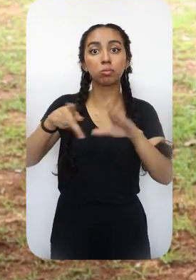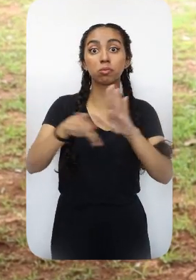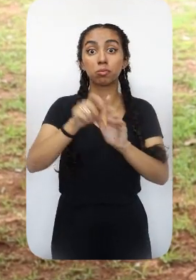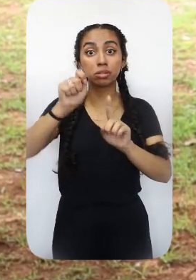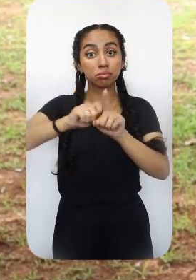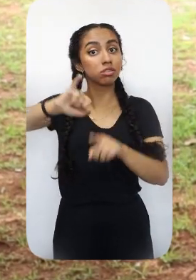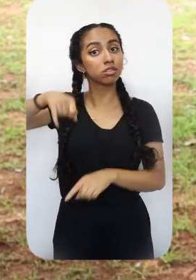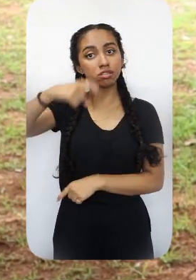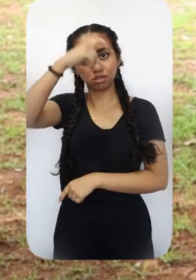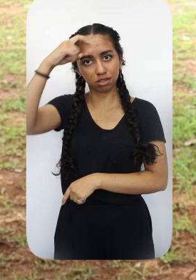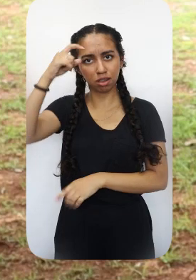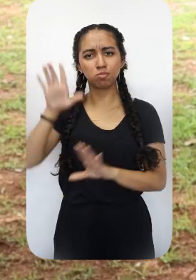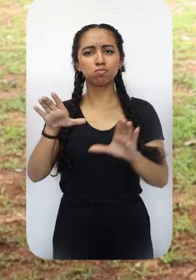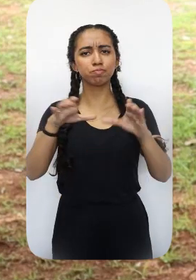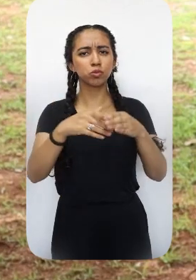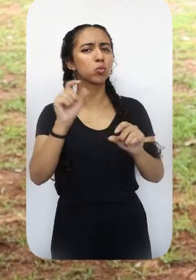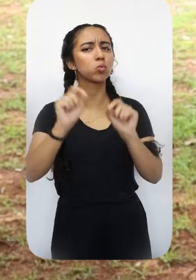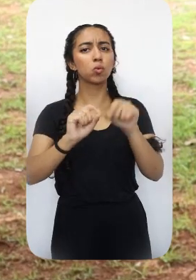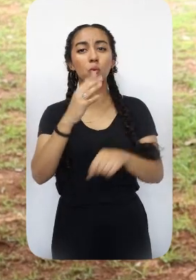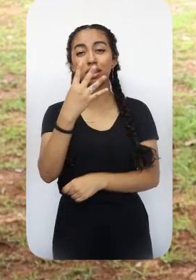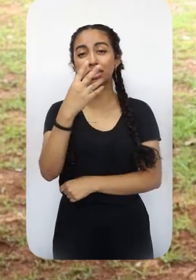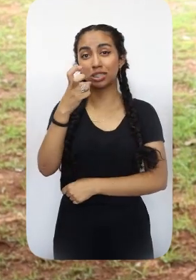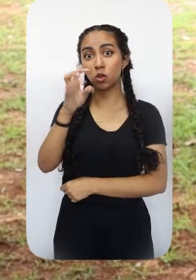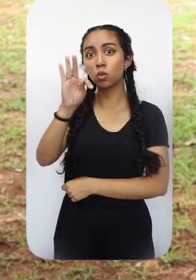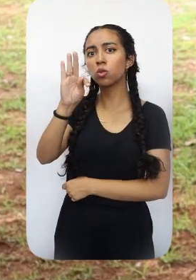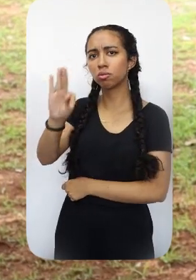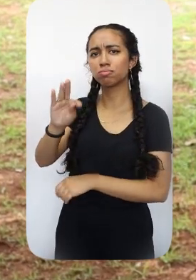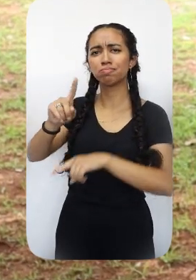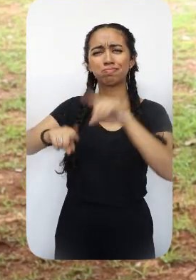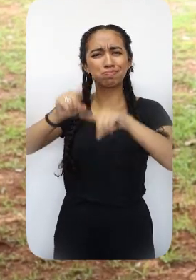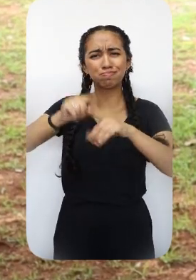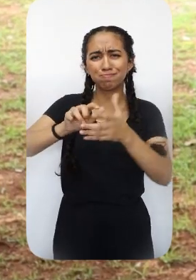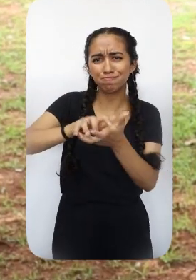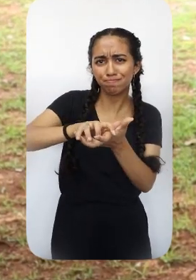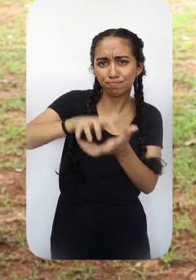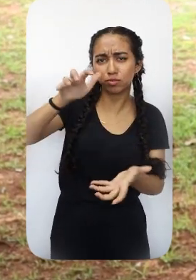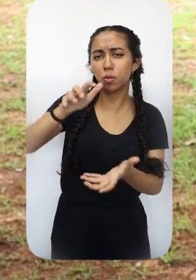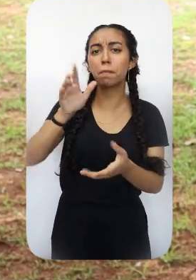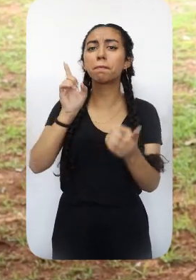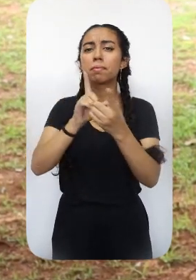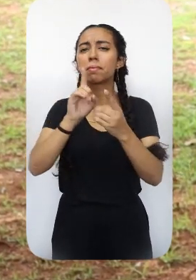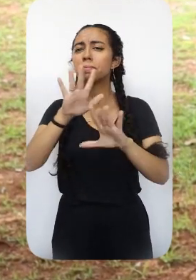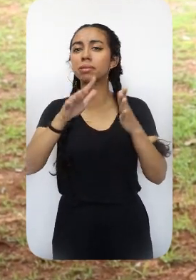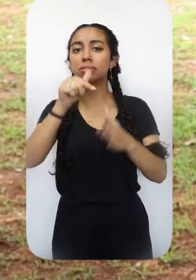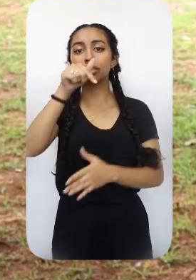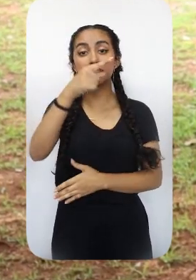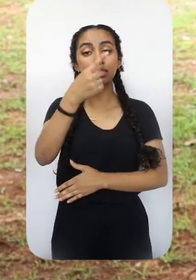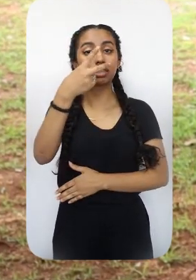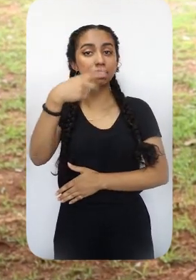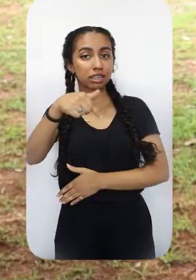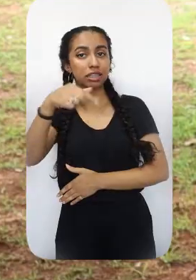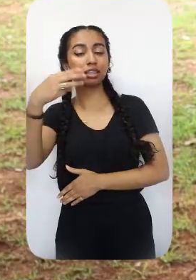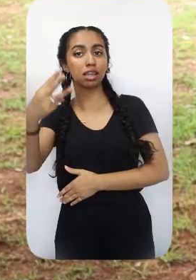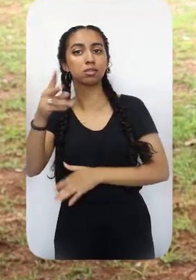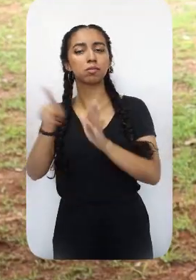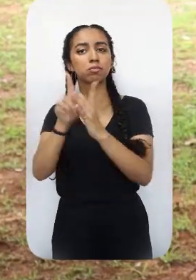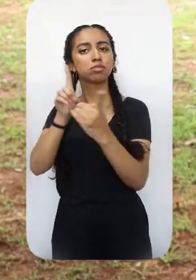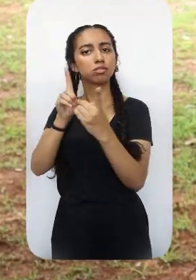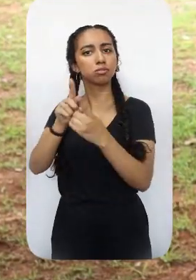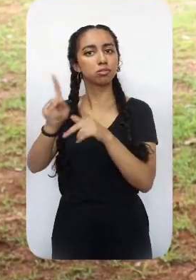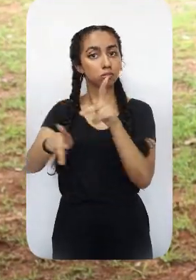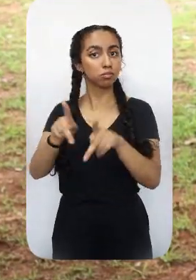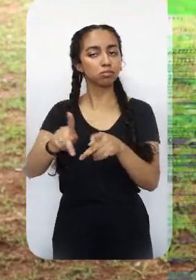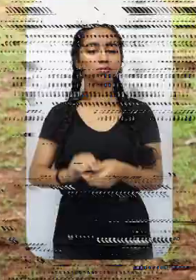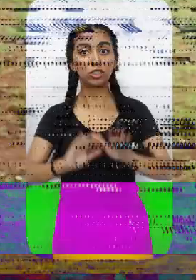operação Catatrec em janeiro. As equipes retiraram 45 toneladas de materiais, atendendo a 183 solicitações